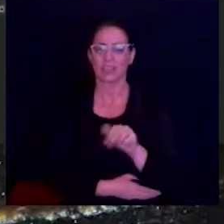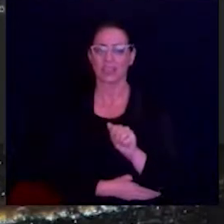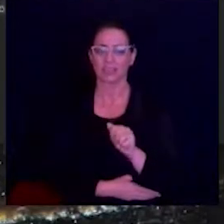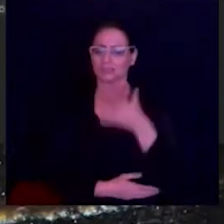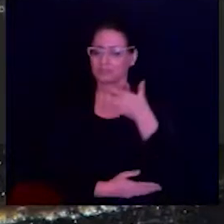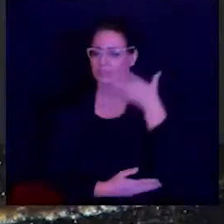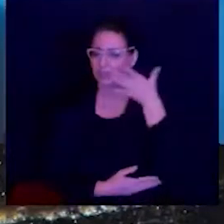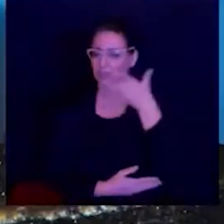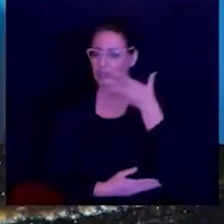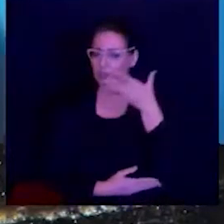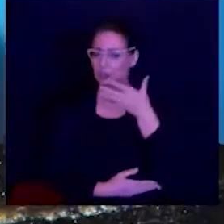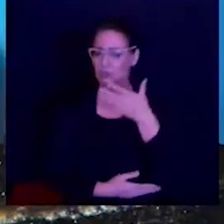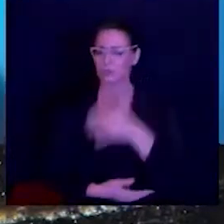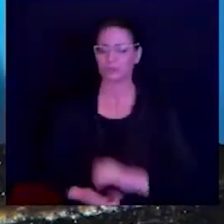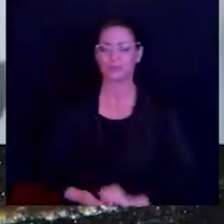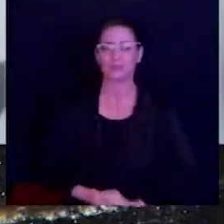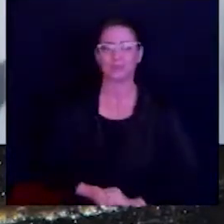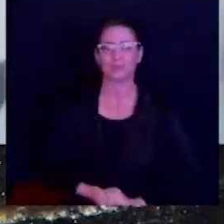discurso.